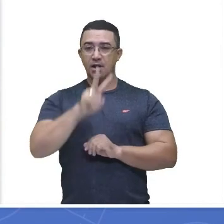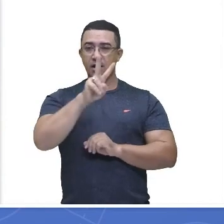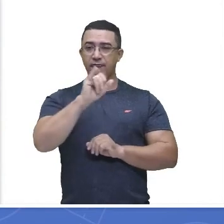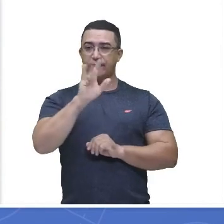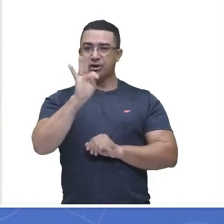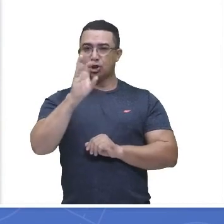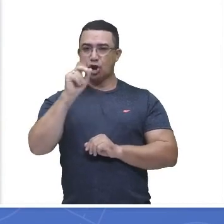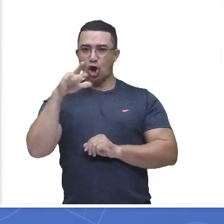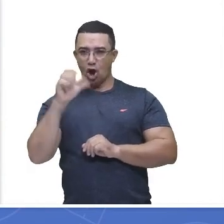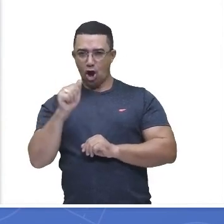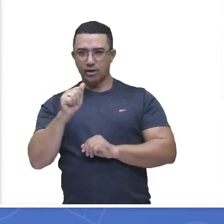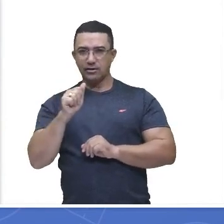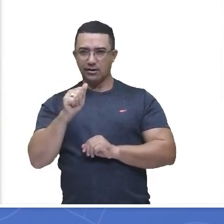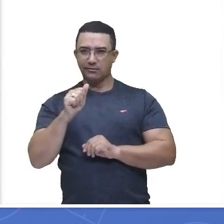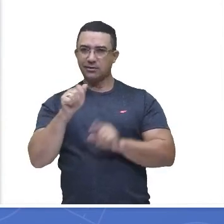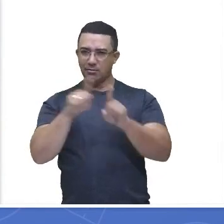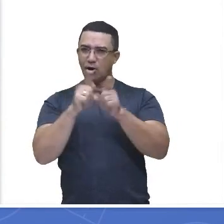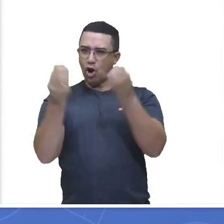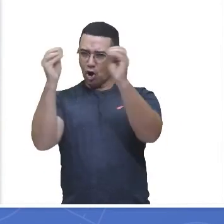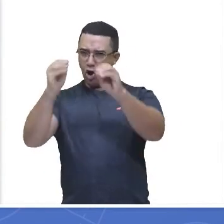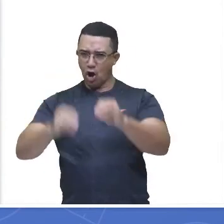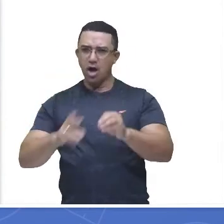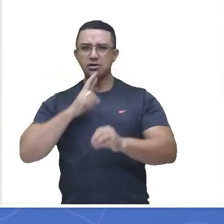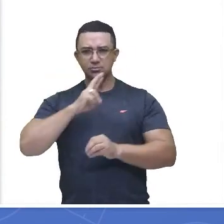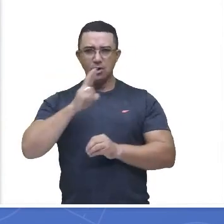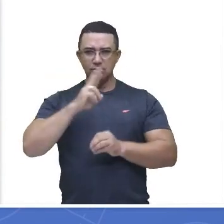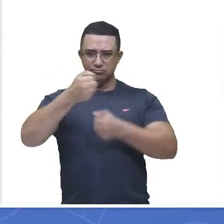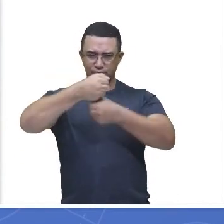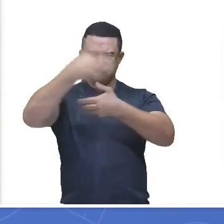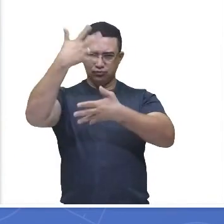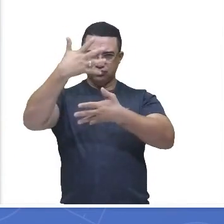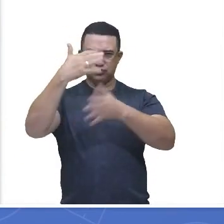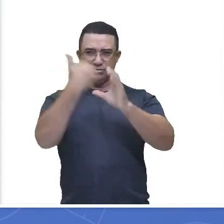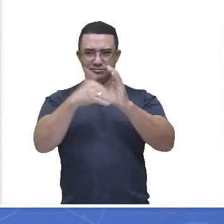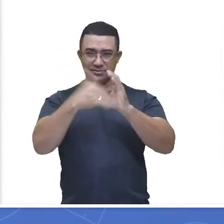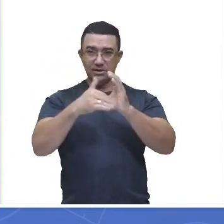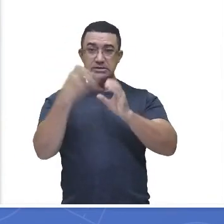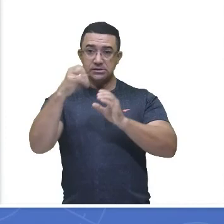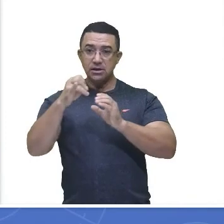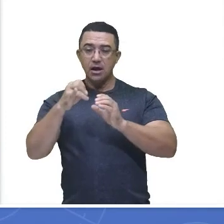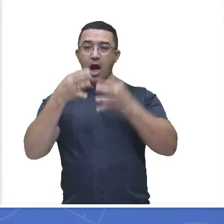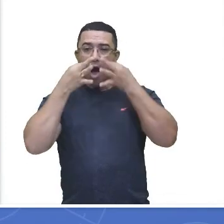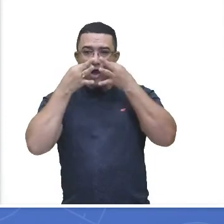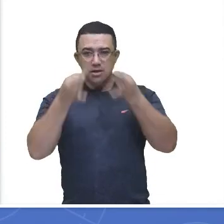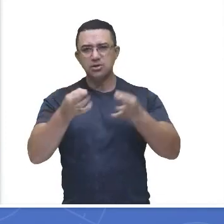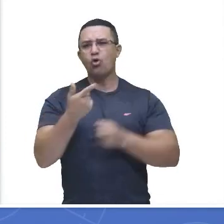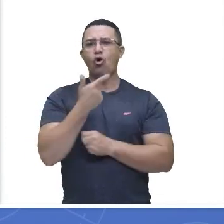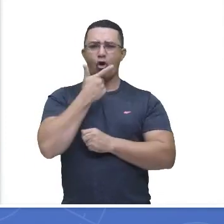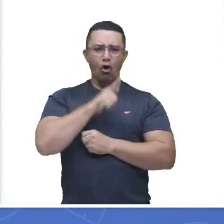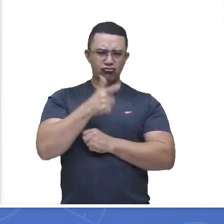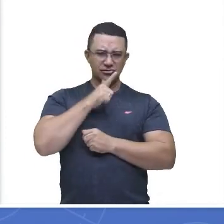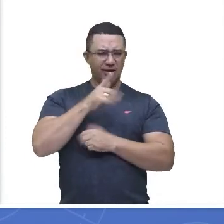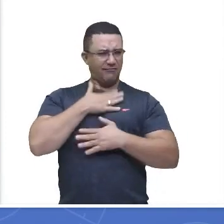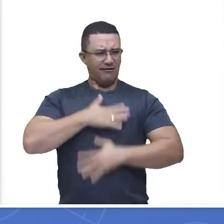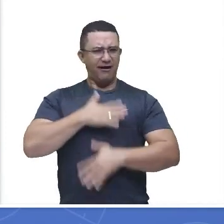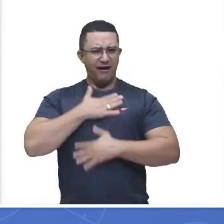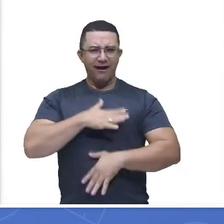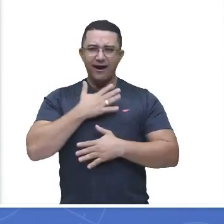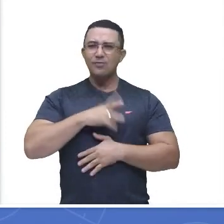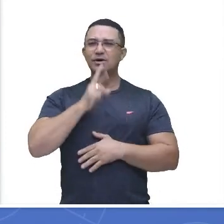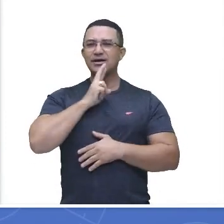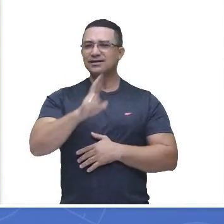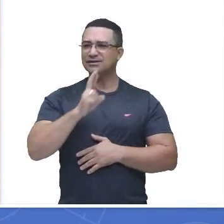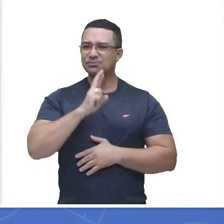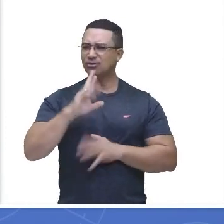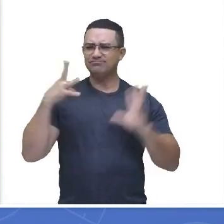respondeu aprendas. Então, olha só, né? Quando a gente presta um pouquinho de atenção, a gente consegue tranquilamente